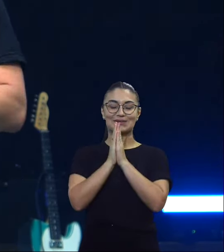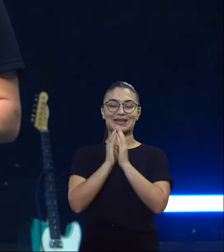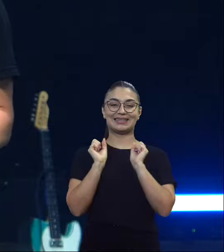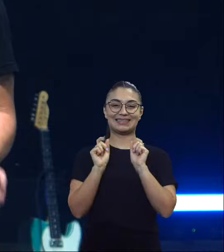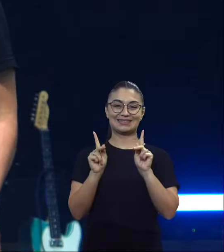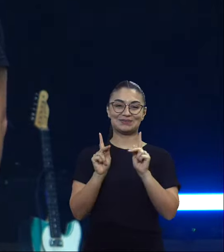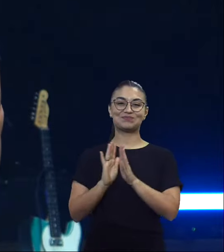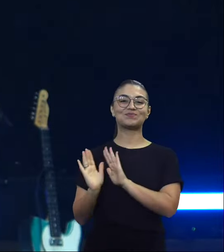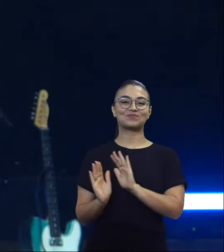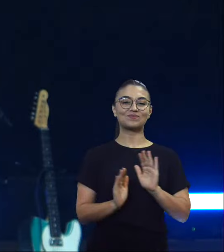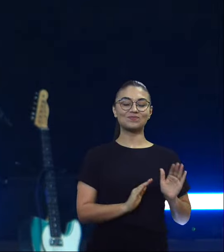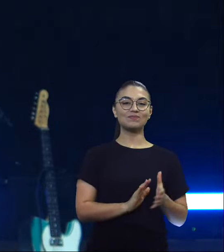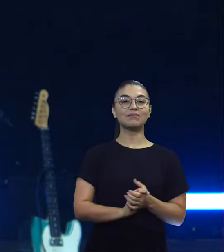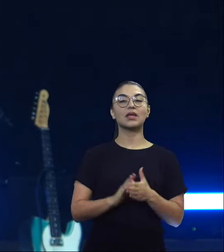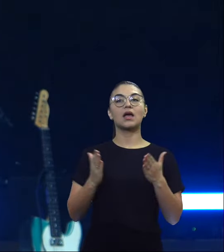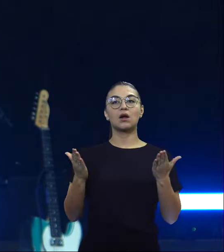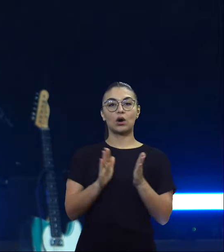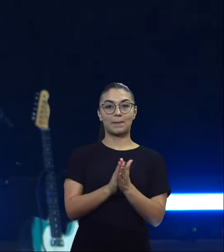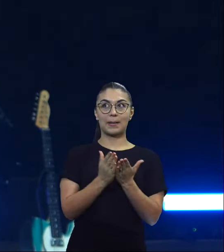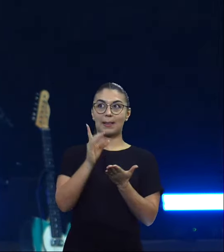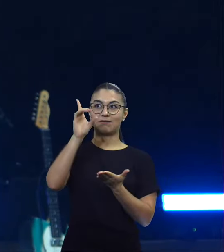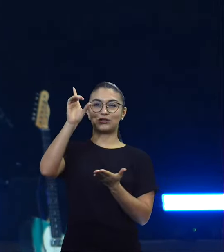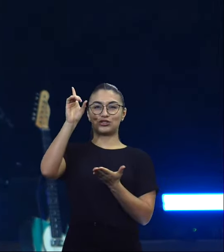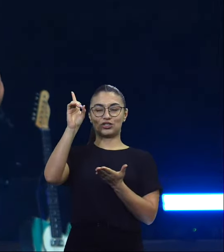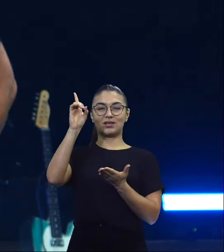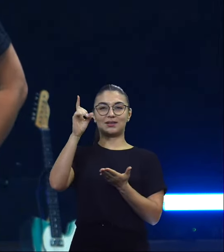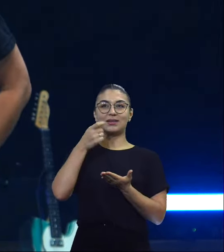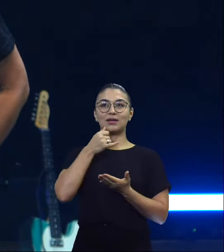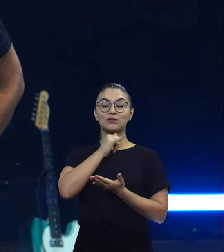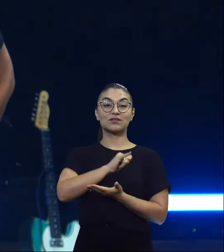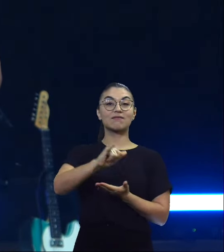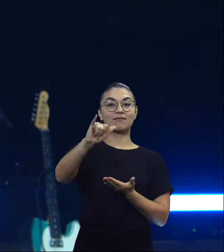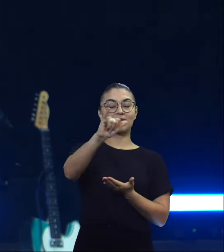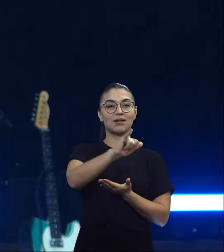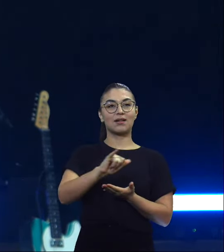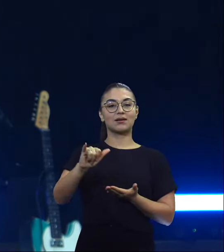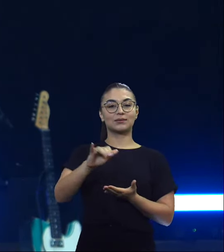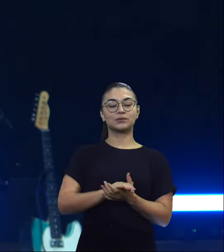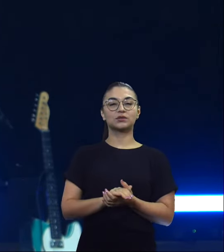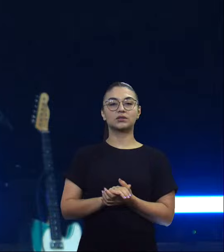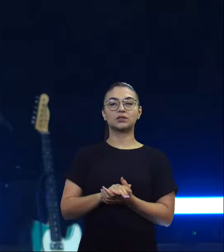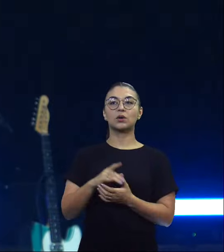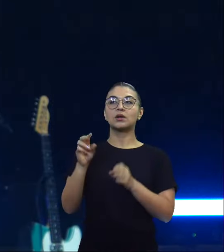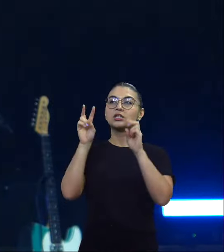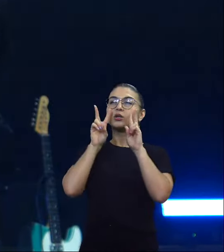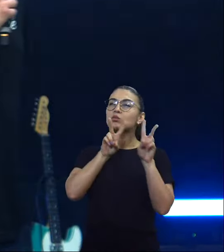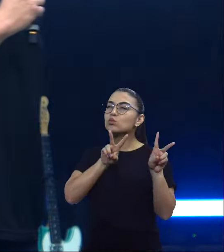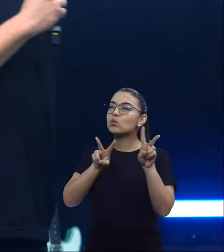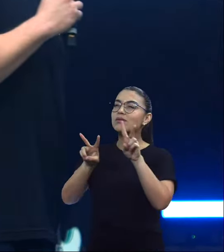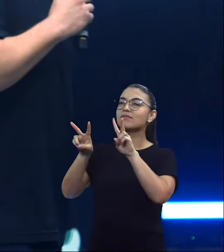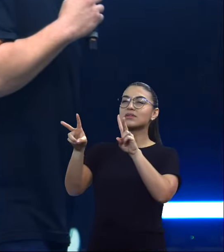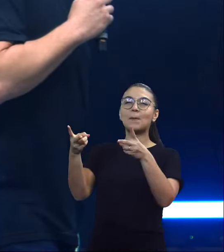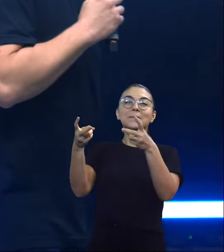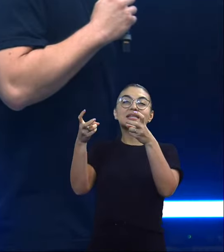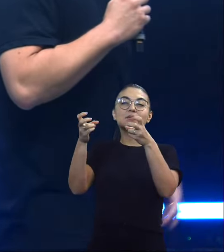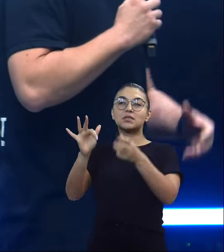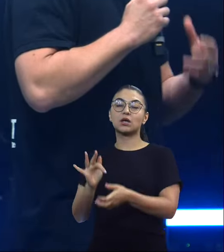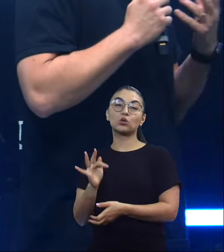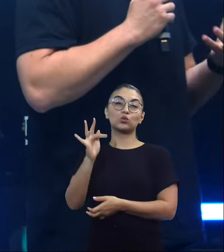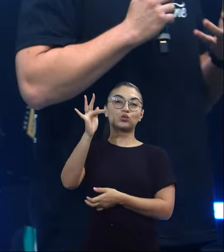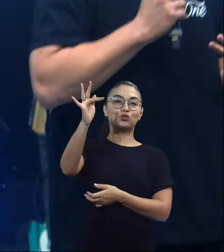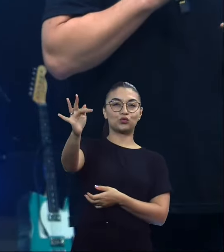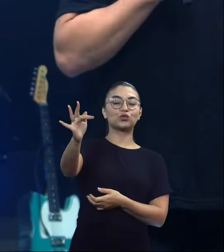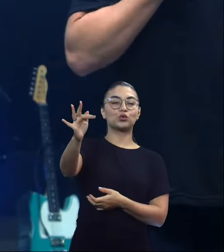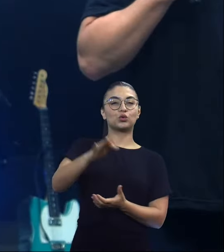Vamos lá, gente, quero olhar para a palavra de Deus hoje, trazer uma mensagem para uma visão do futuro. Queria olhar para um texto